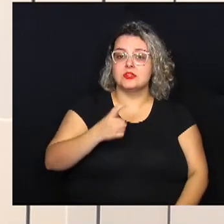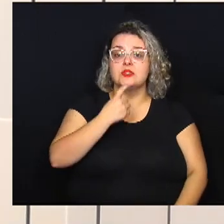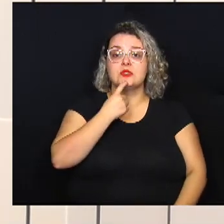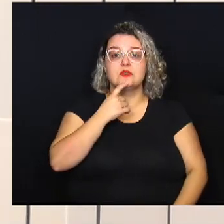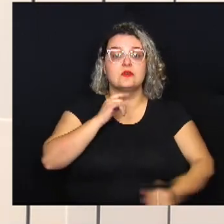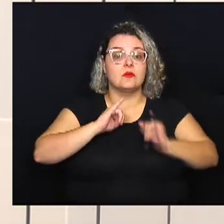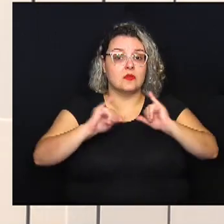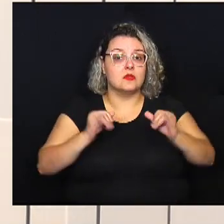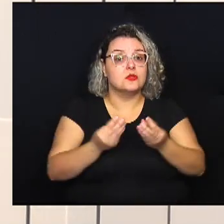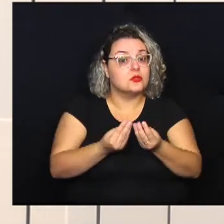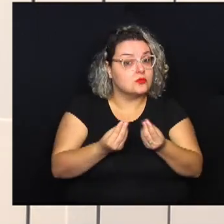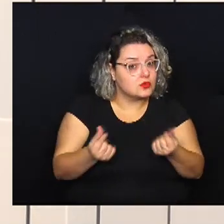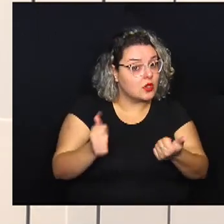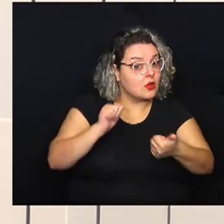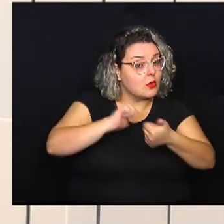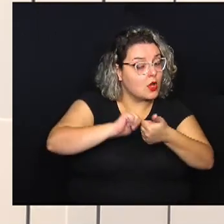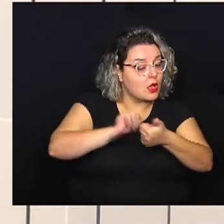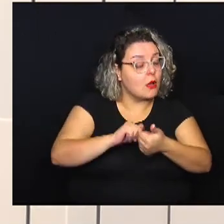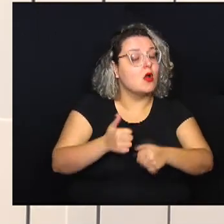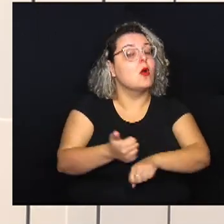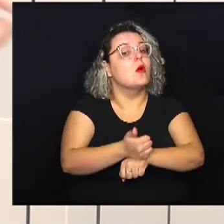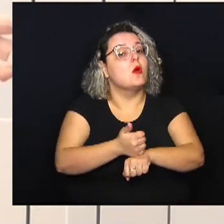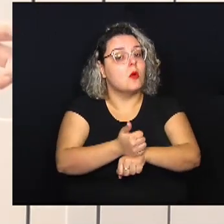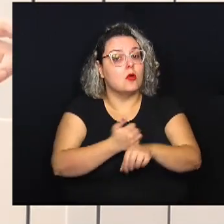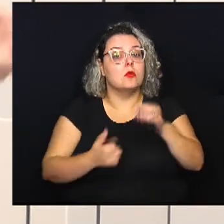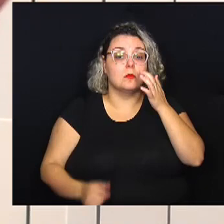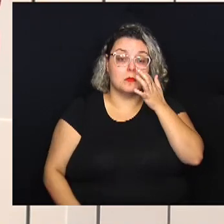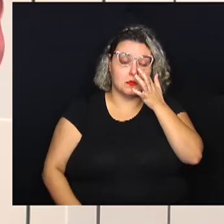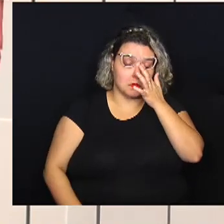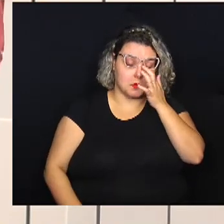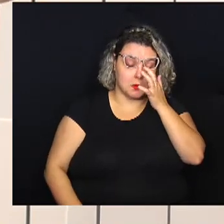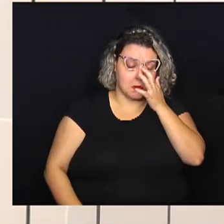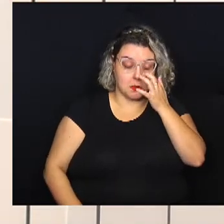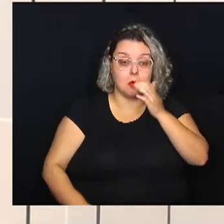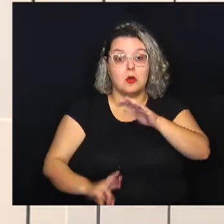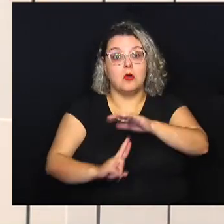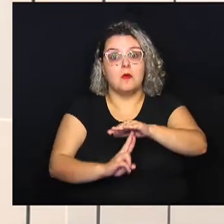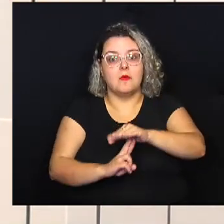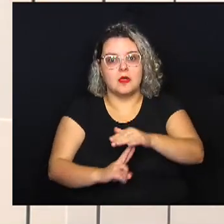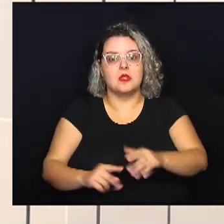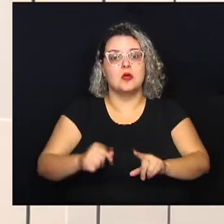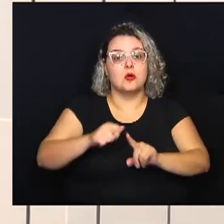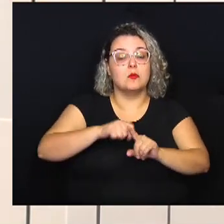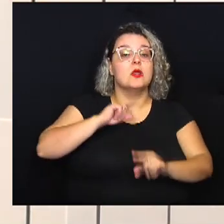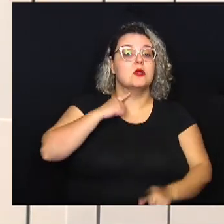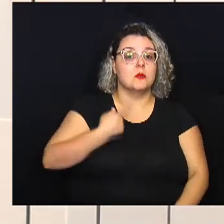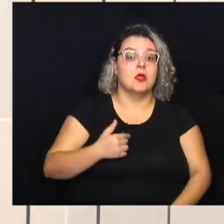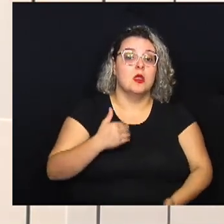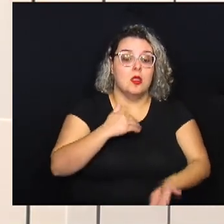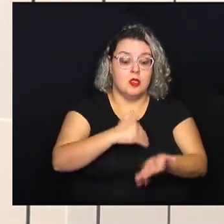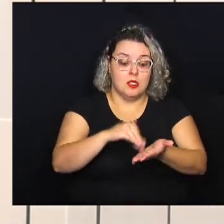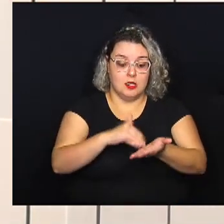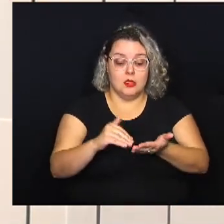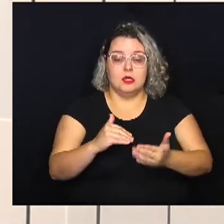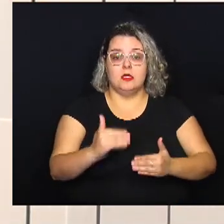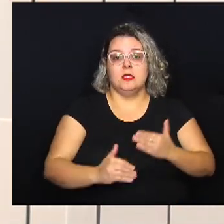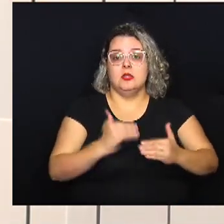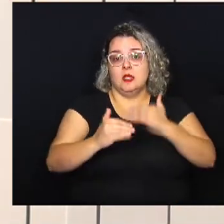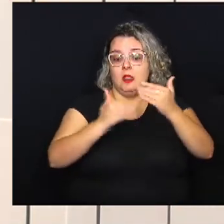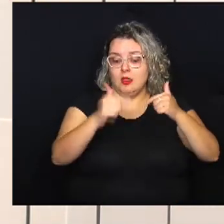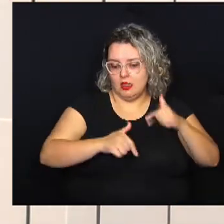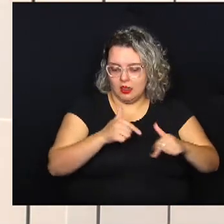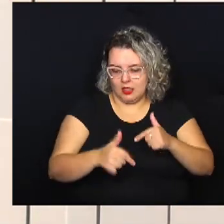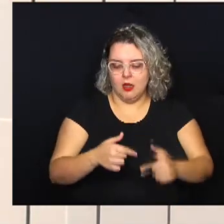sobre qualificação profissional, viu? Porque o Feirão de Maio, promovido pela Secretaria de Trabalho e Renda, por meio do